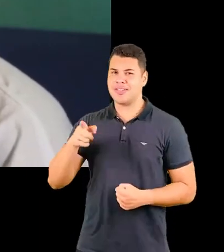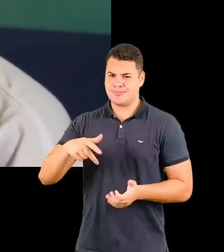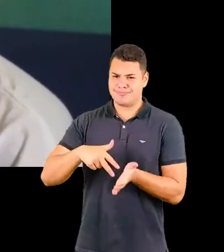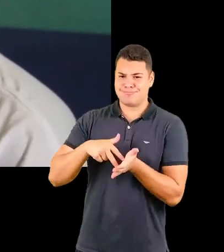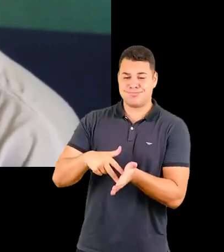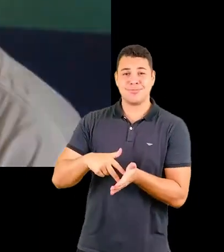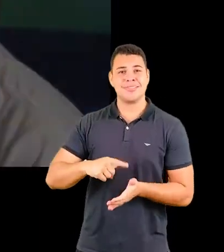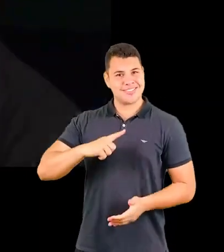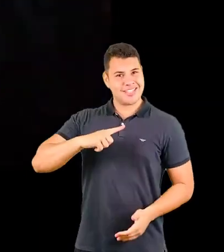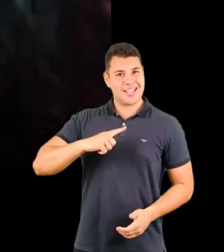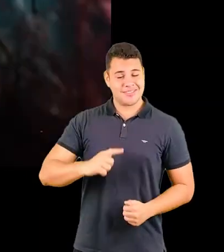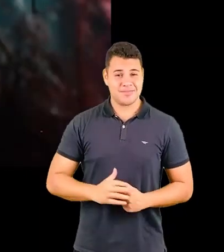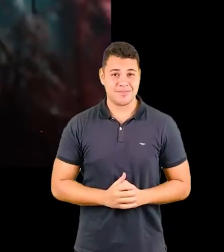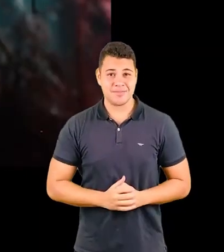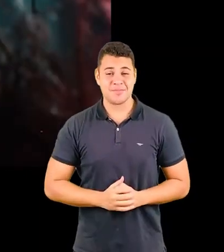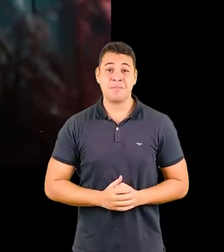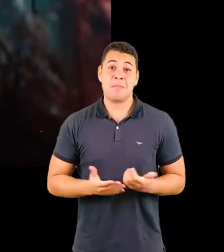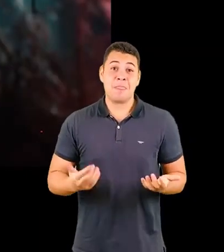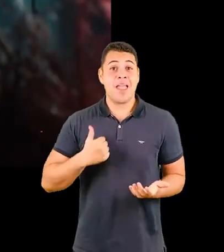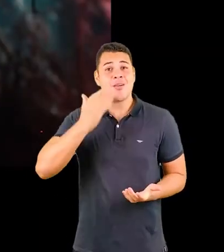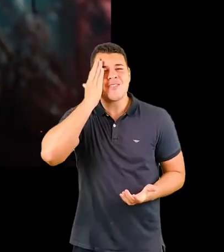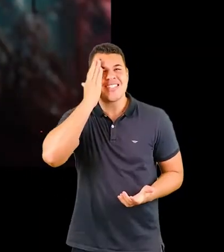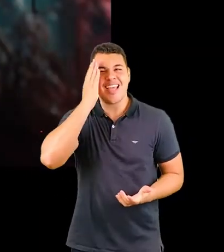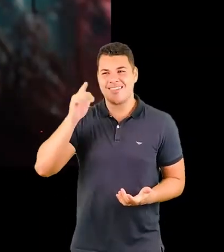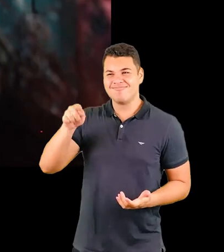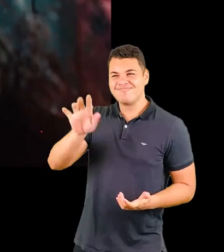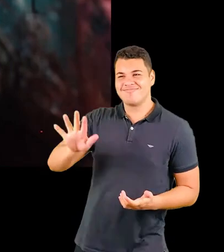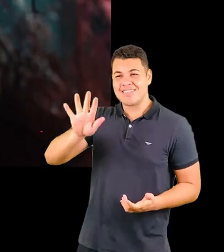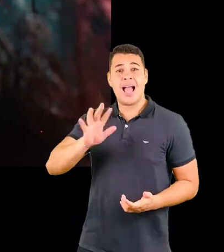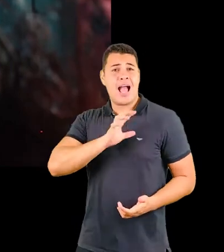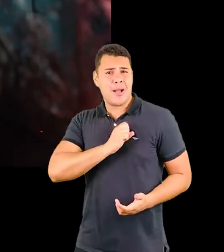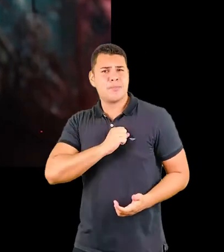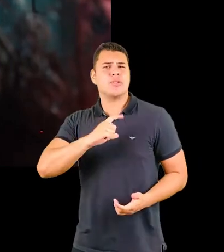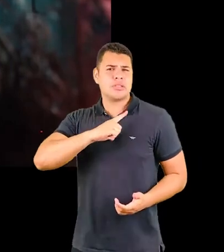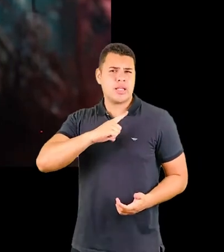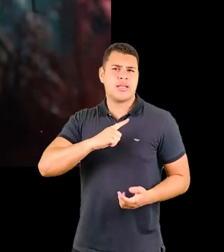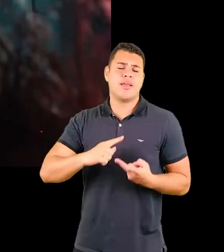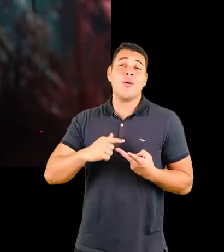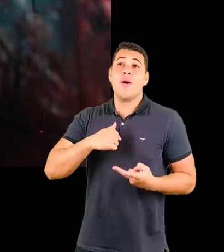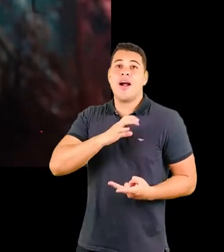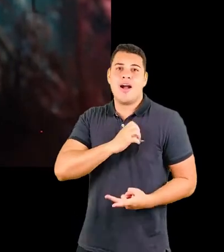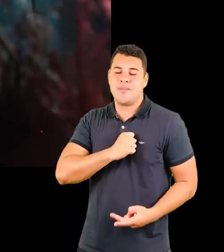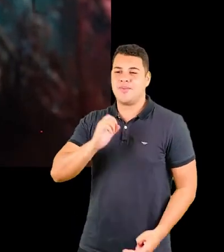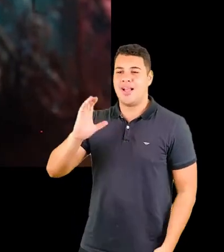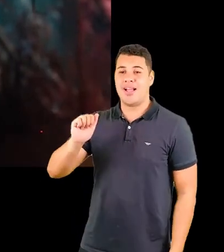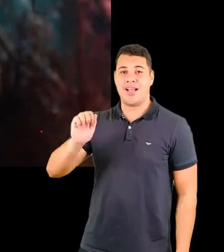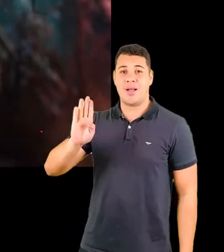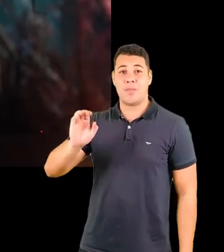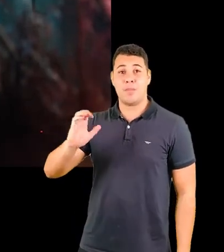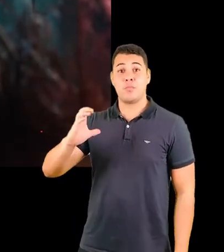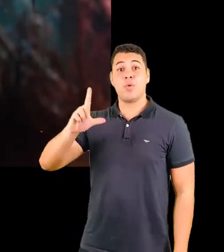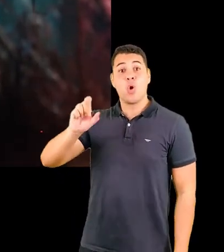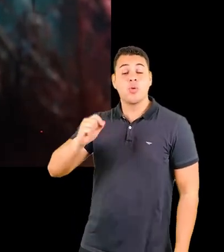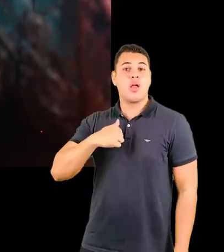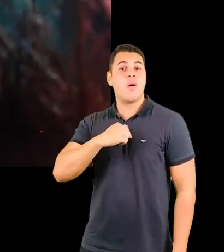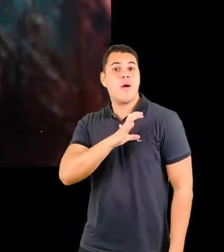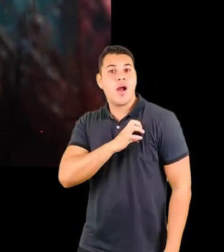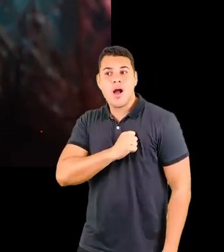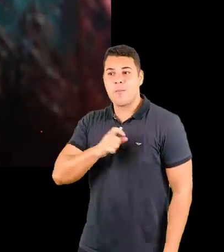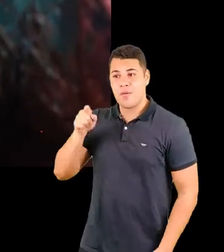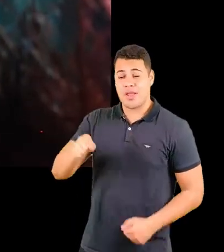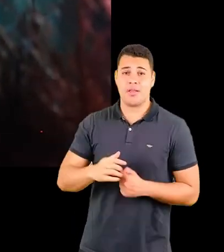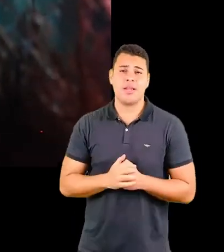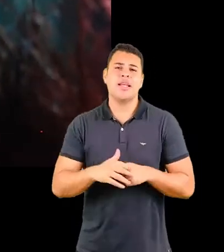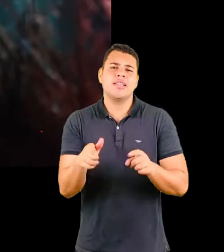preciso matar. Eu digo que eu sinto aquele amor, aquele carinho, grande carinho com o caboclinho, que eu gosto dele.